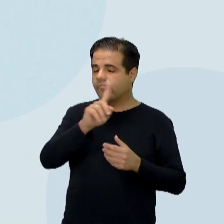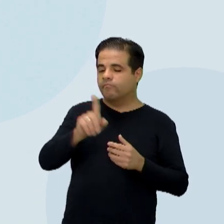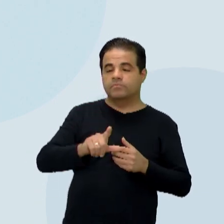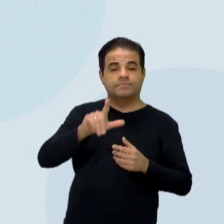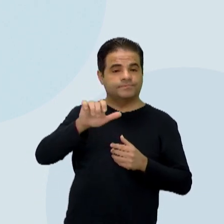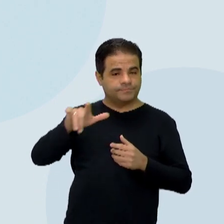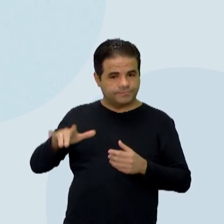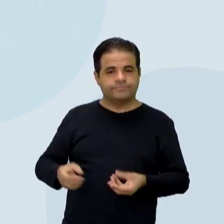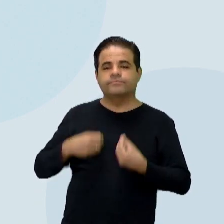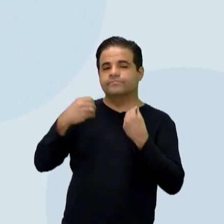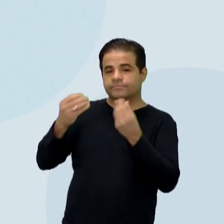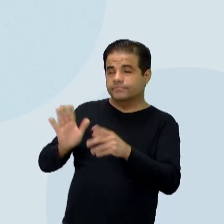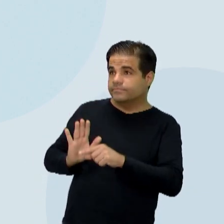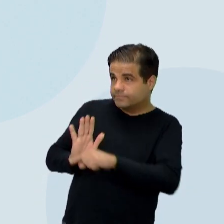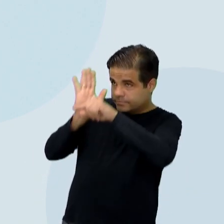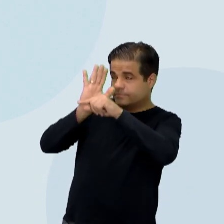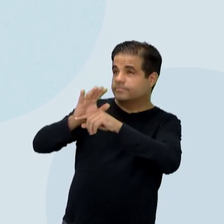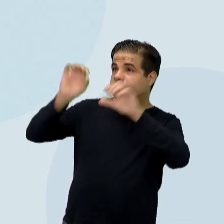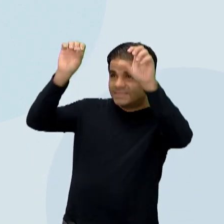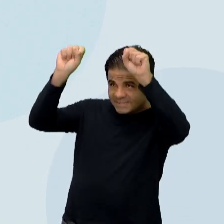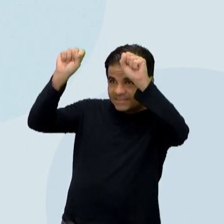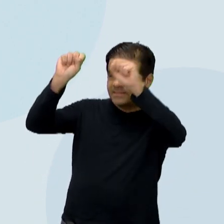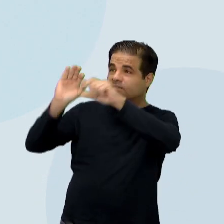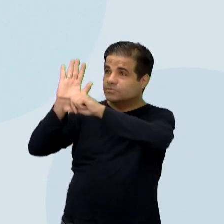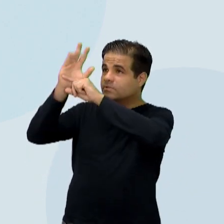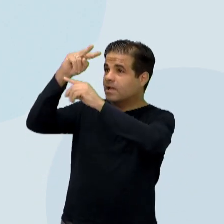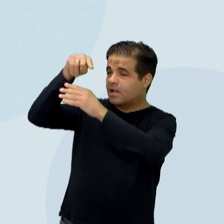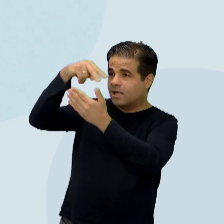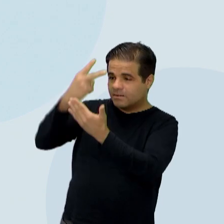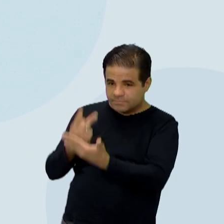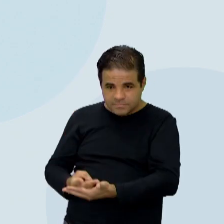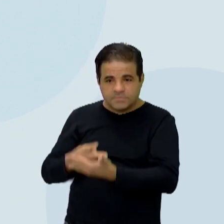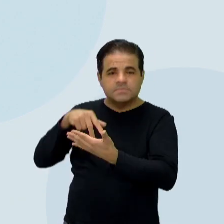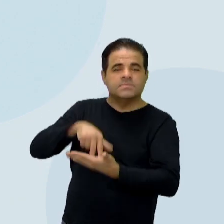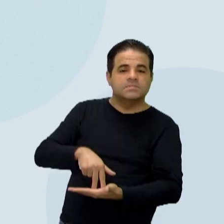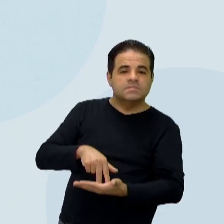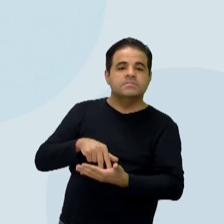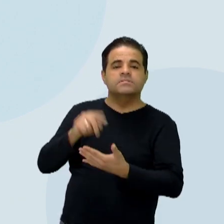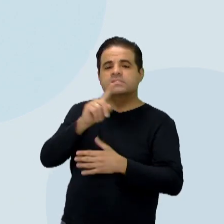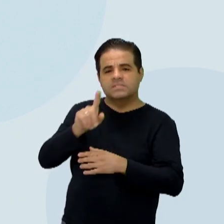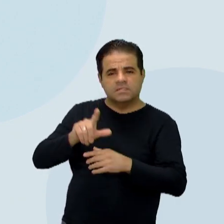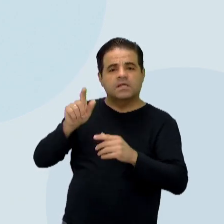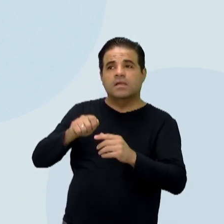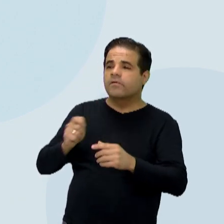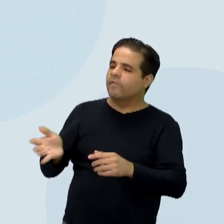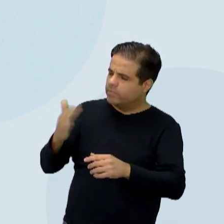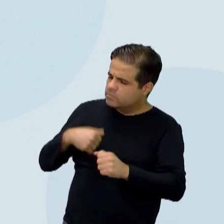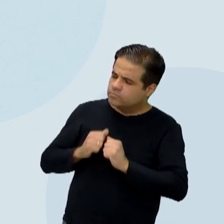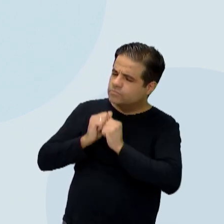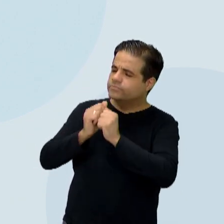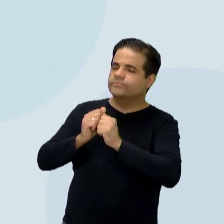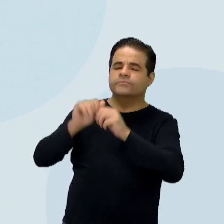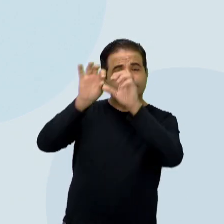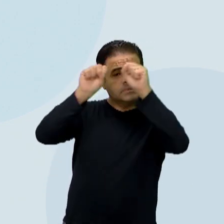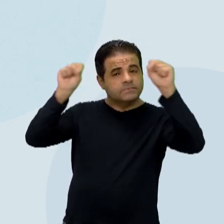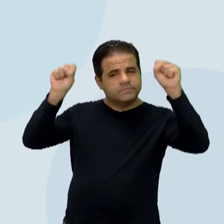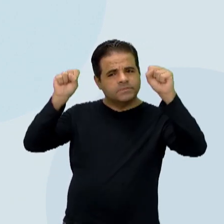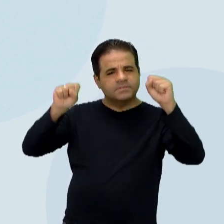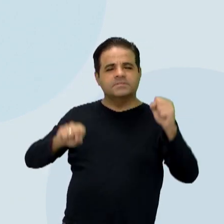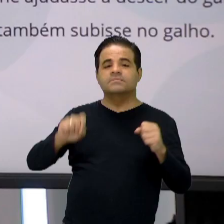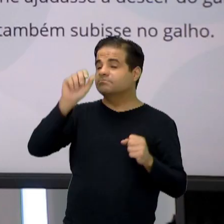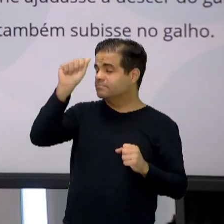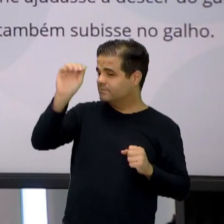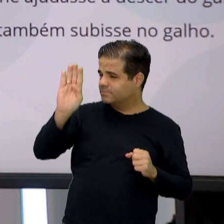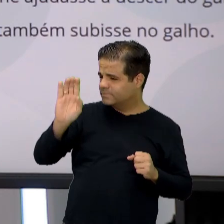Lelé lhe ajudasse a descer do galho. D. Zé Lelé também subisse no galho. Olha só, tem